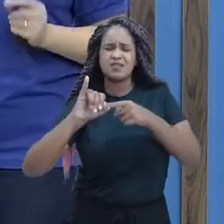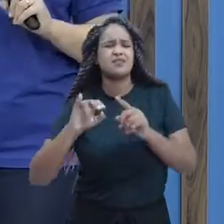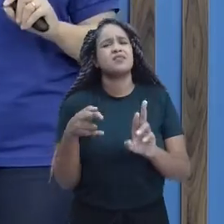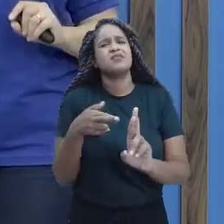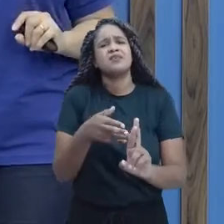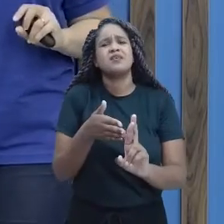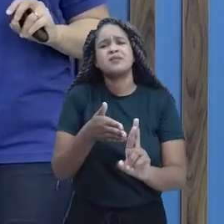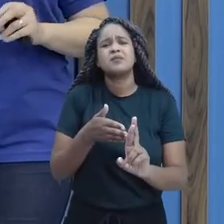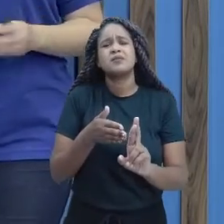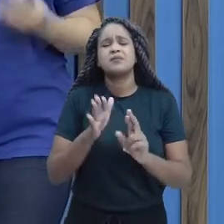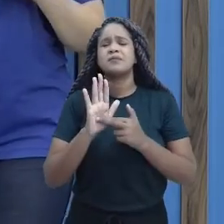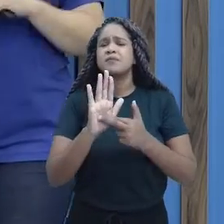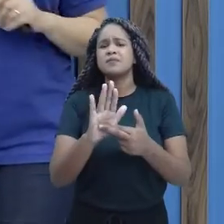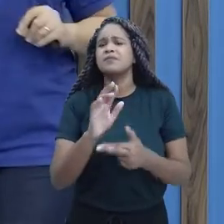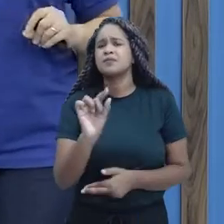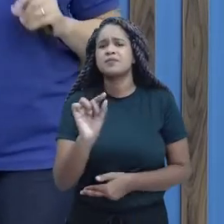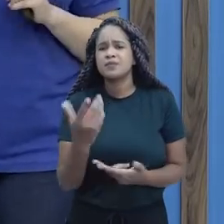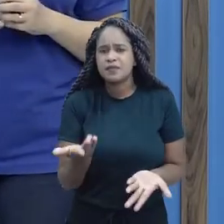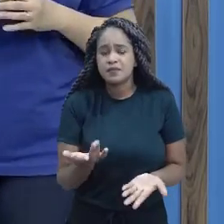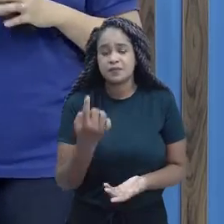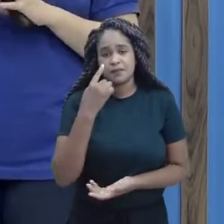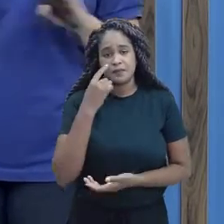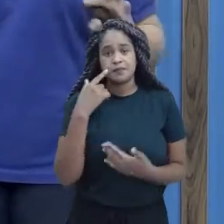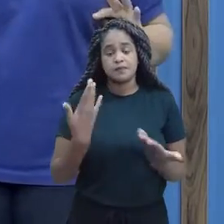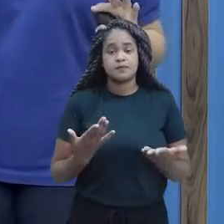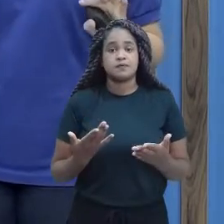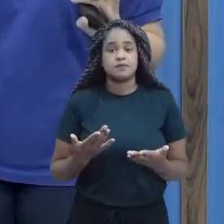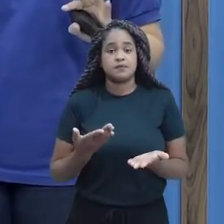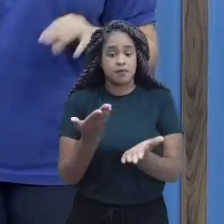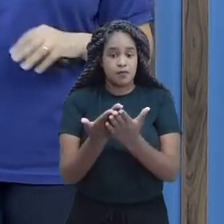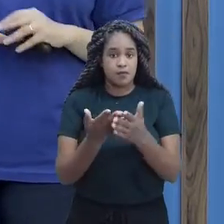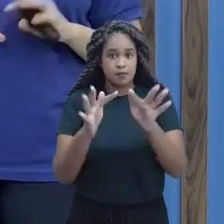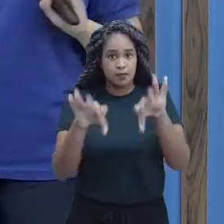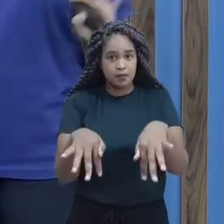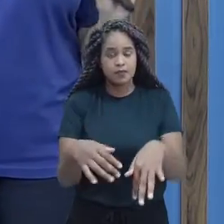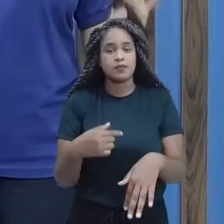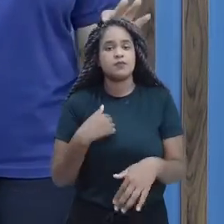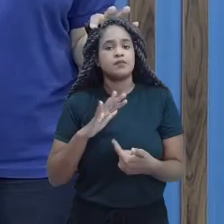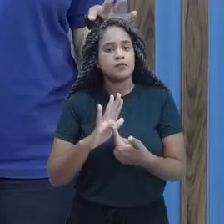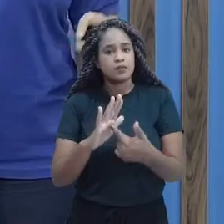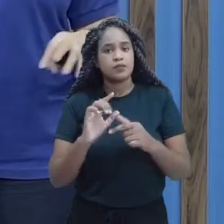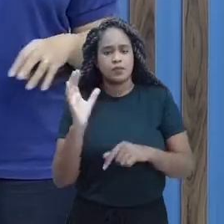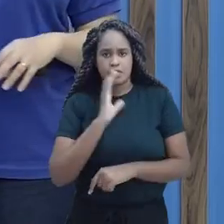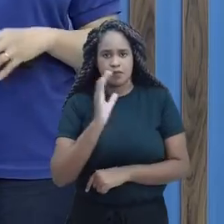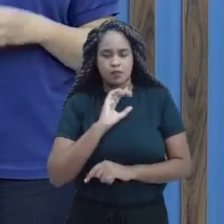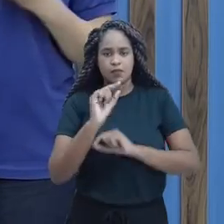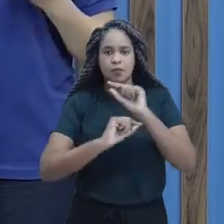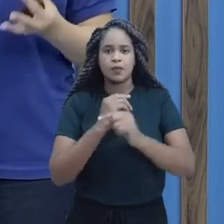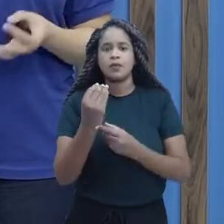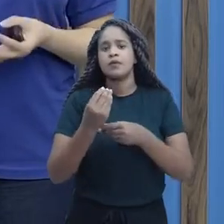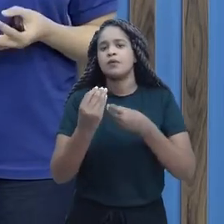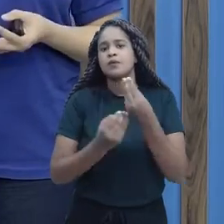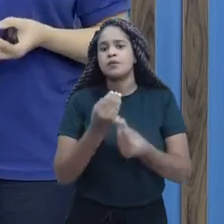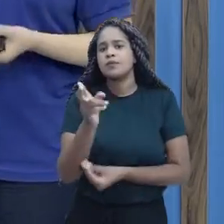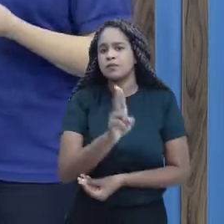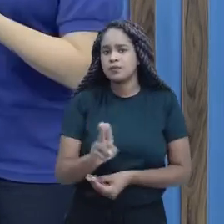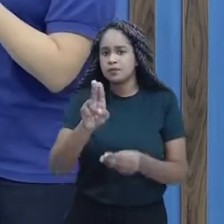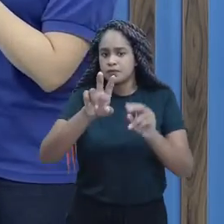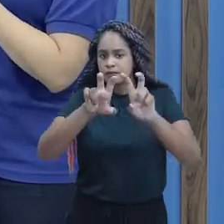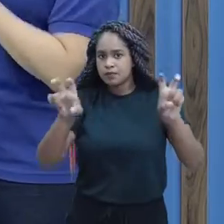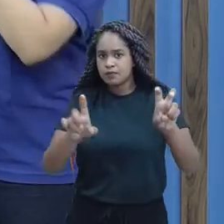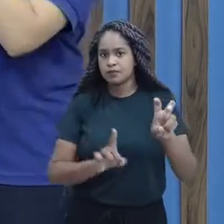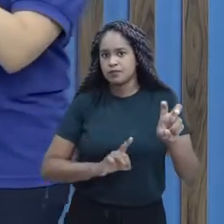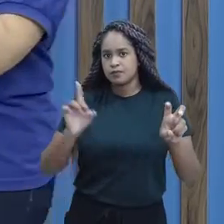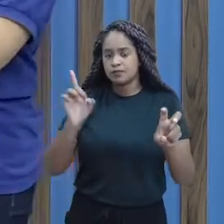I representa, né? Na aula passada, já no finalzinho da aula, a gente falou de maneira bem rápida como que a gente utilizaria